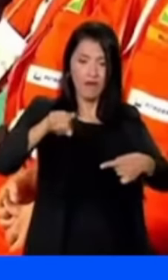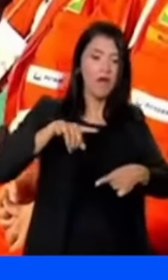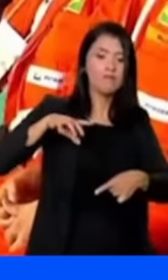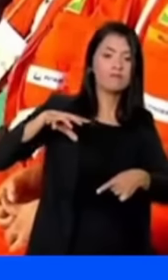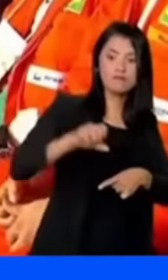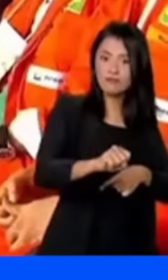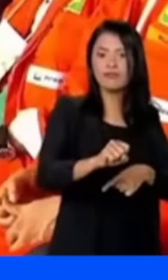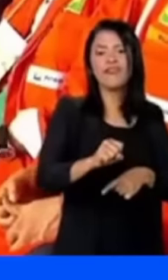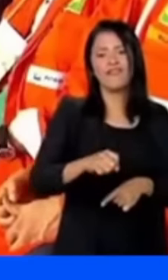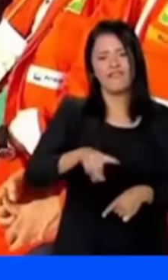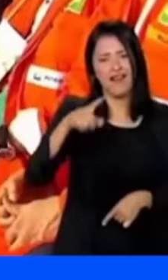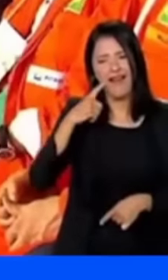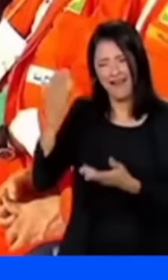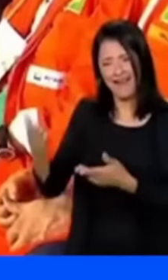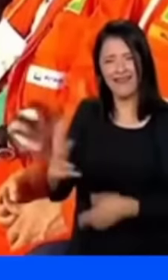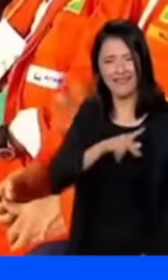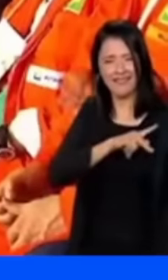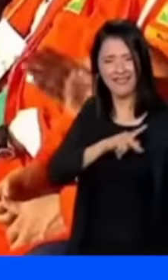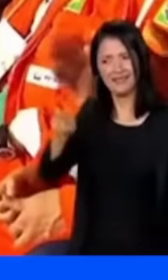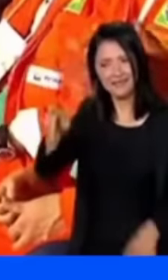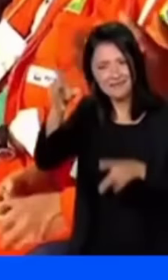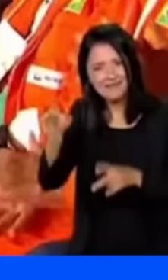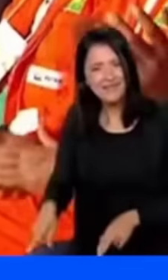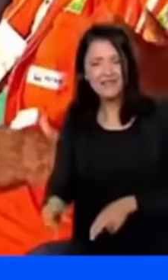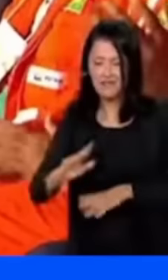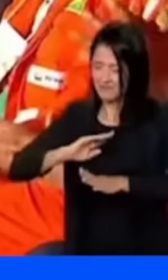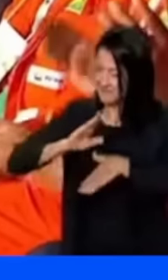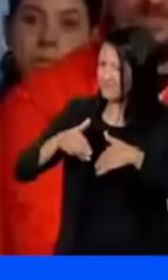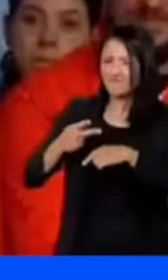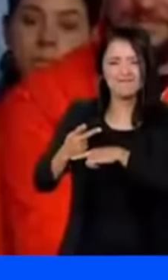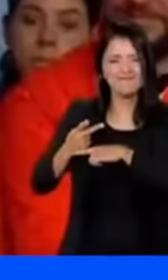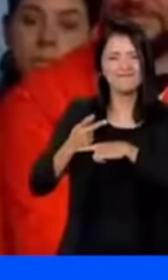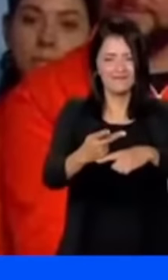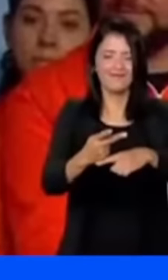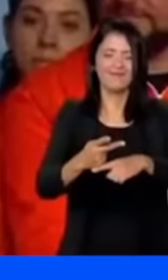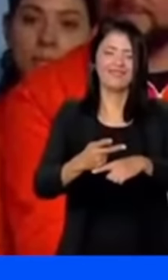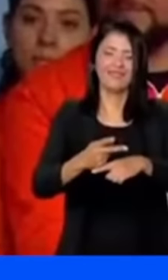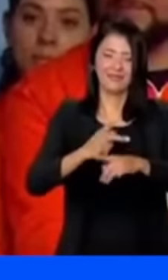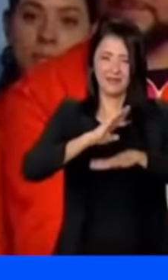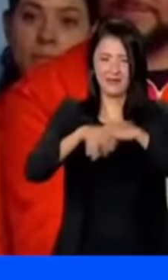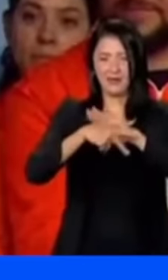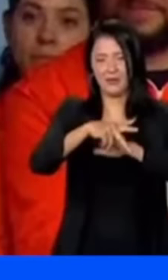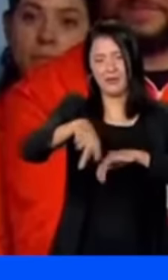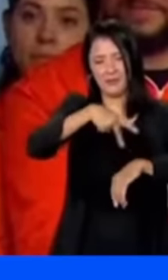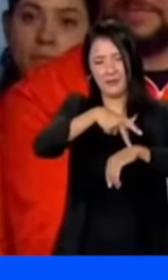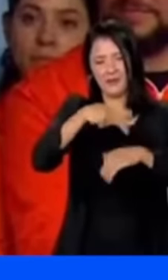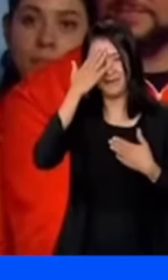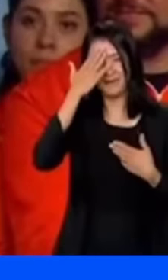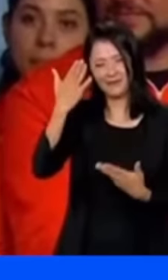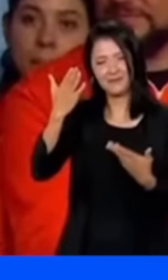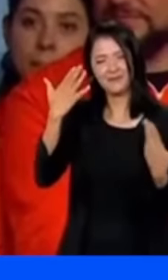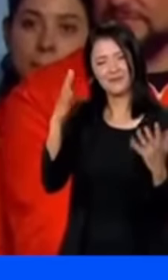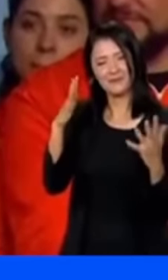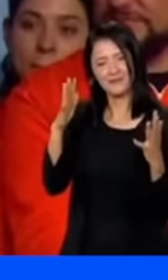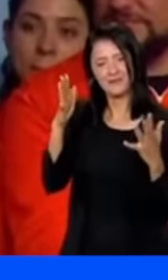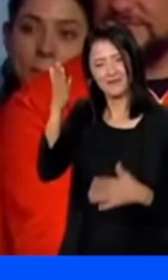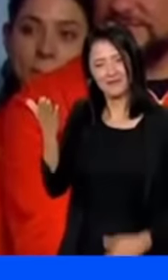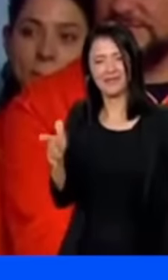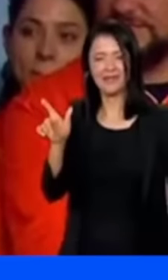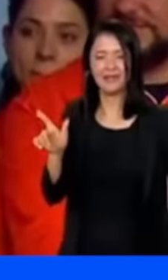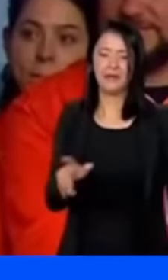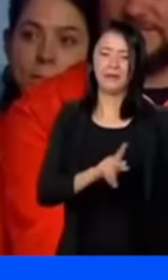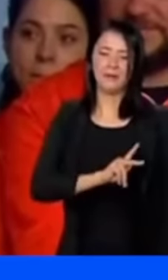buscar, presidente. E o senhor tem buscado o crescimento do nosso país. Parabéns, presidente Lula. Parabéns